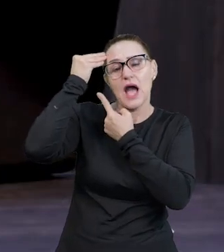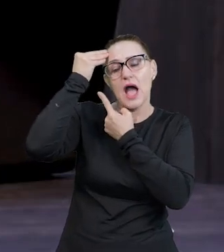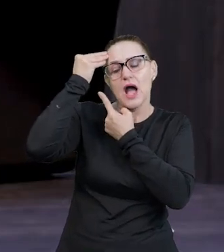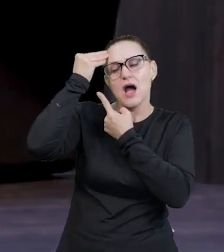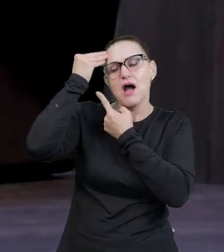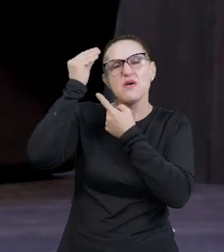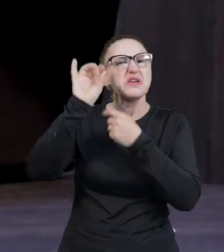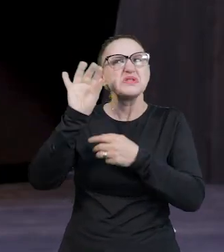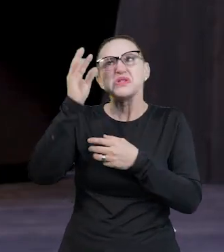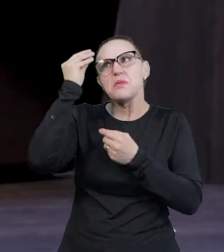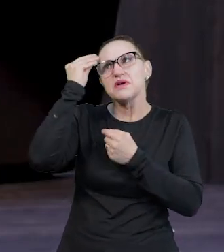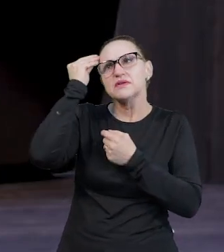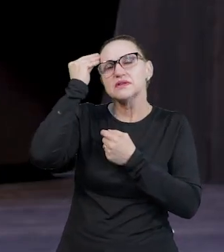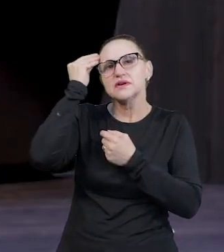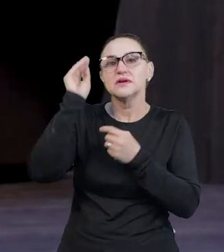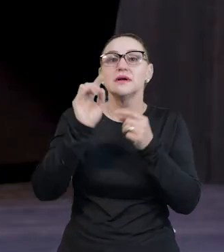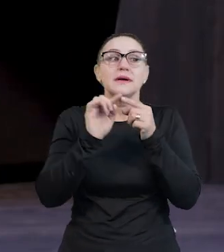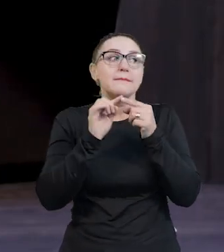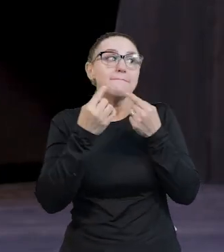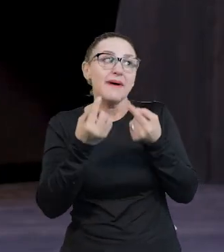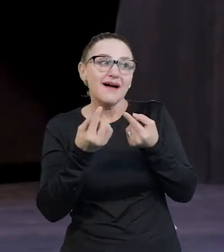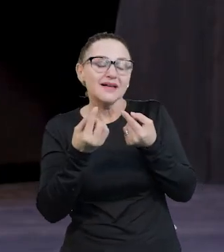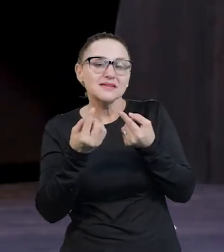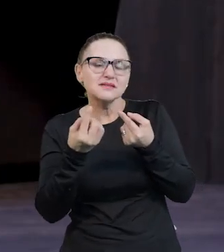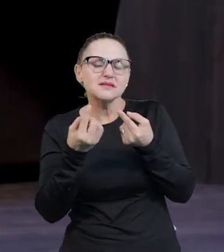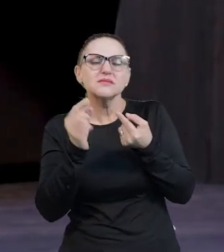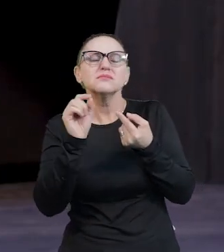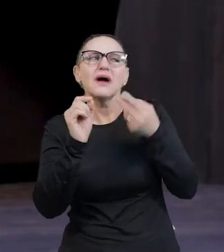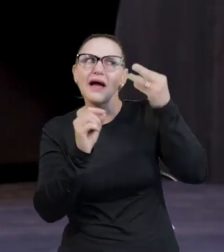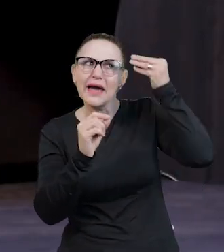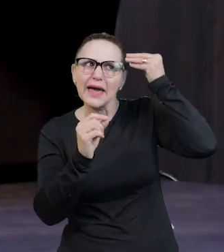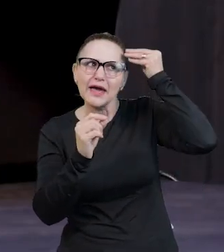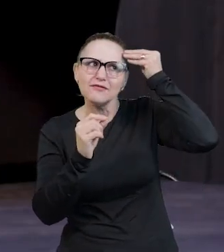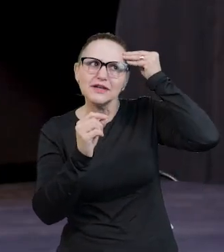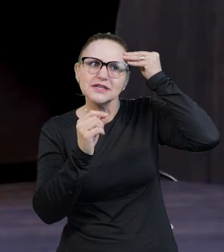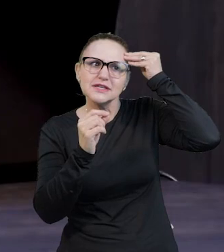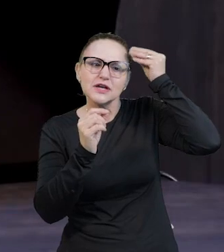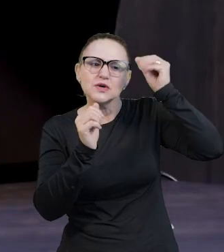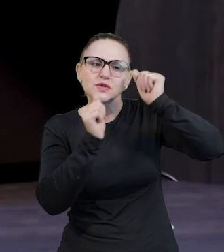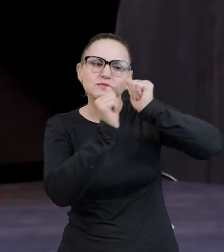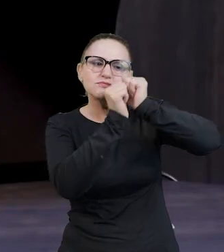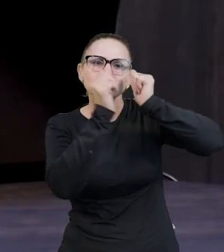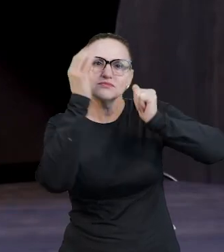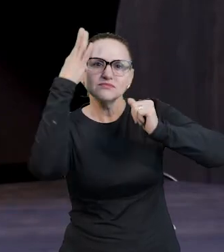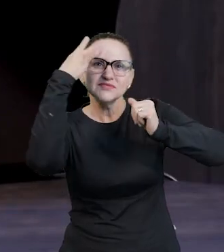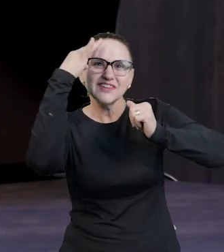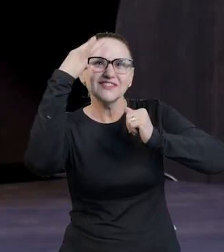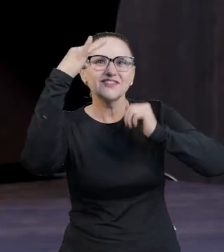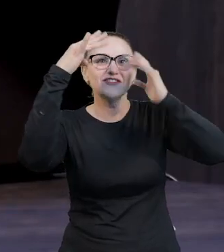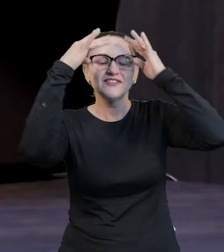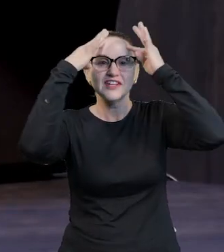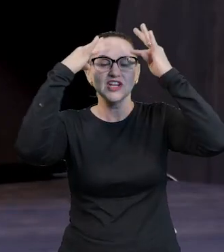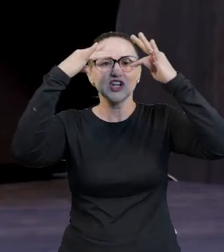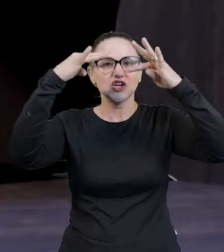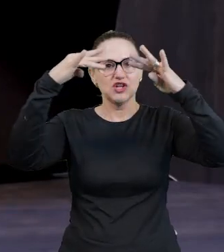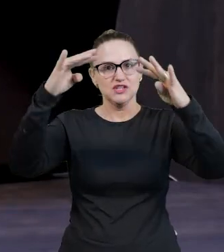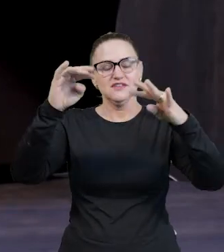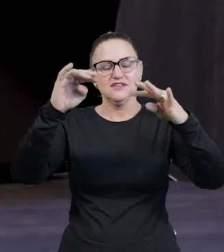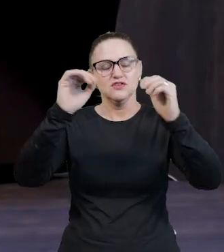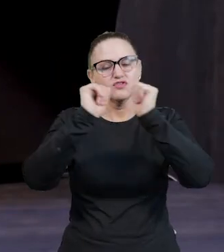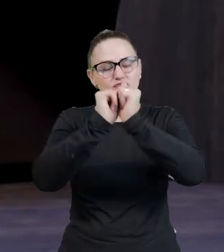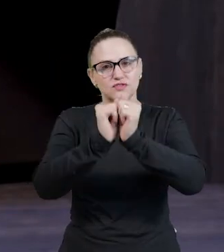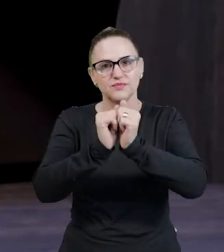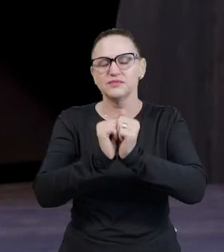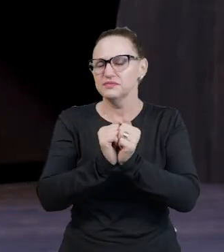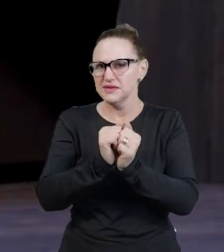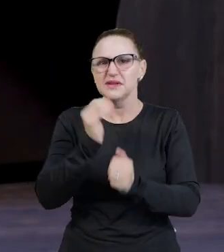quando uma reflexão é filosófica? Vocês conseguem diferenciar? Sabiam que tem um educador brasileiro